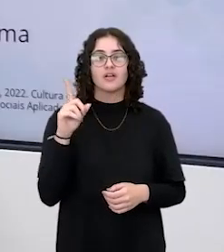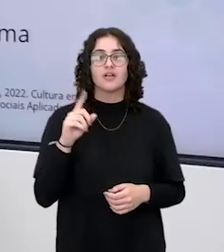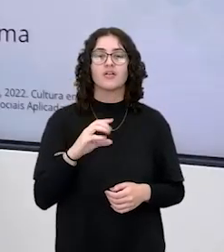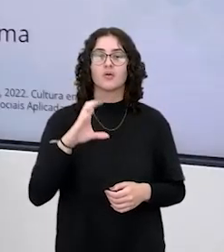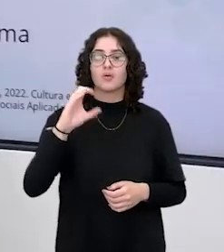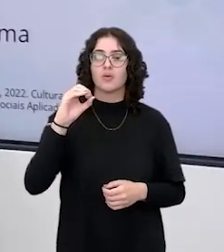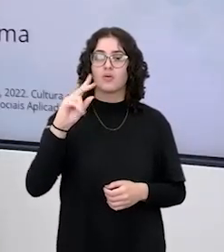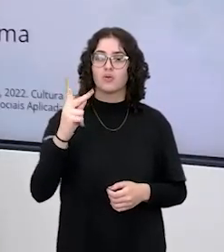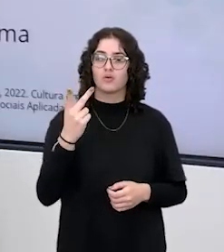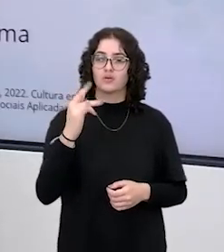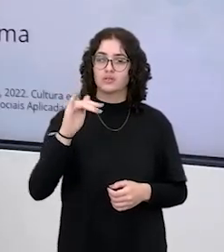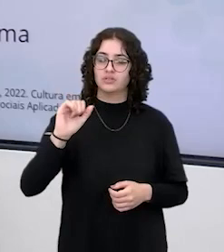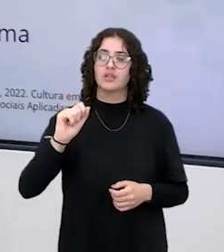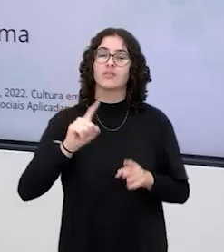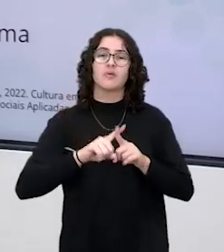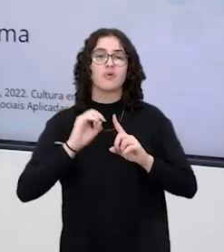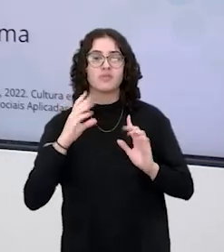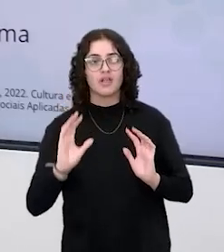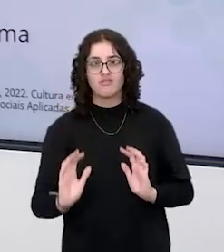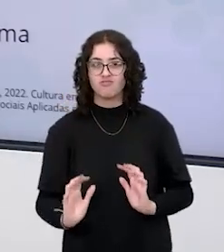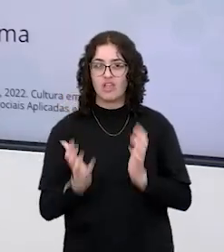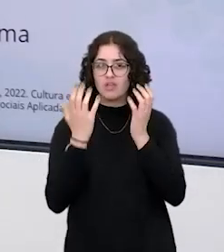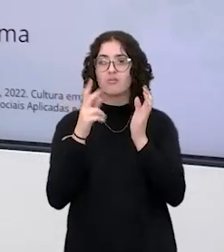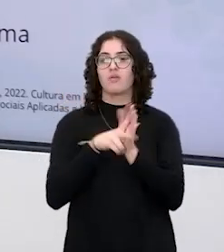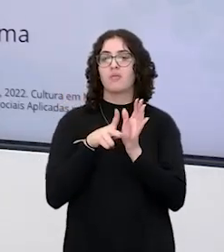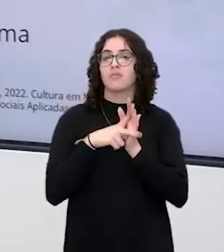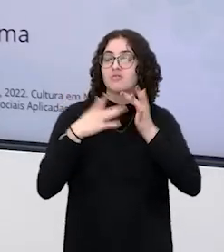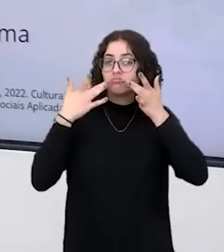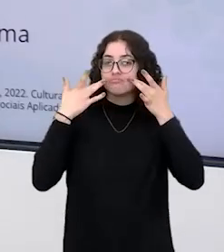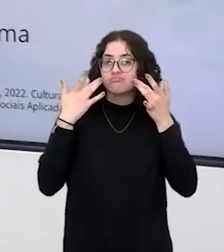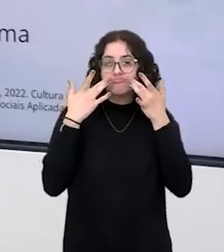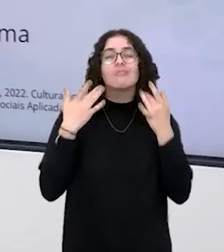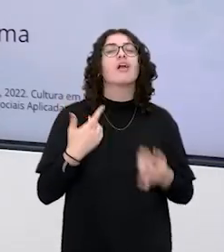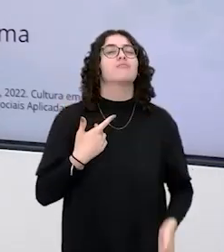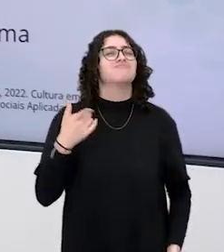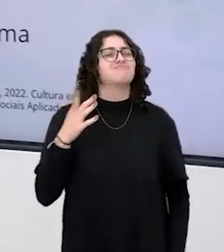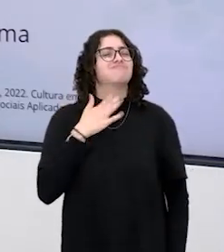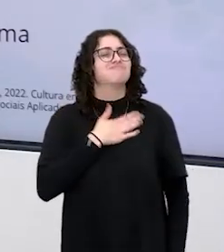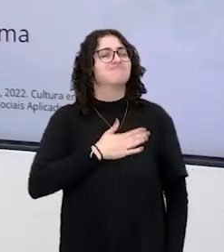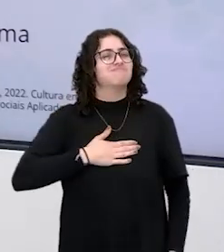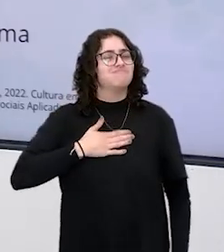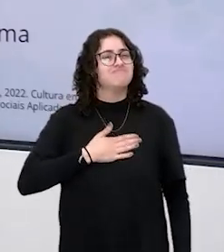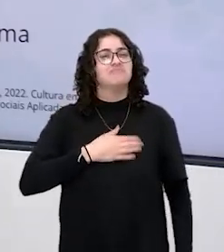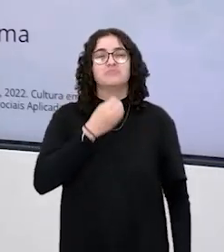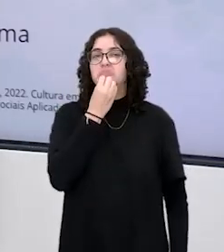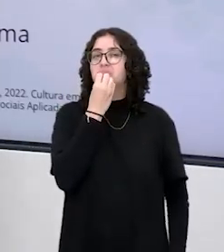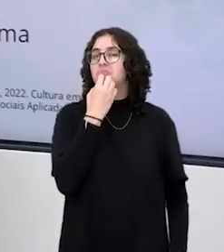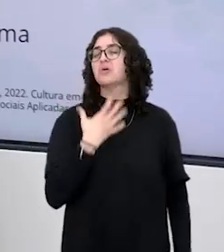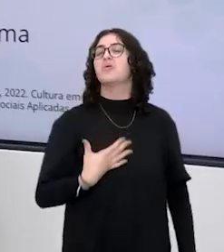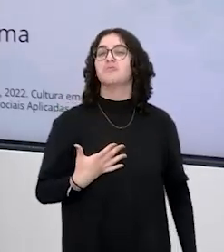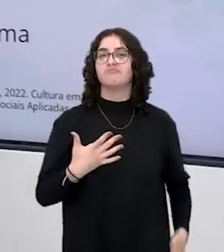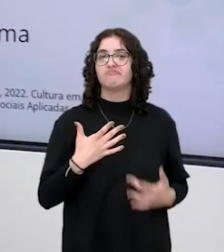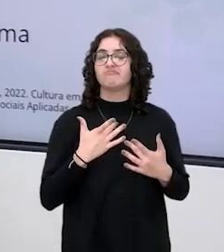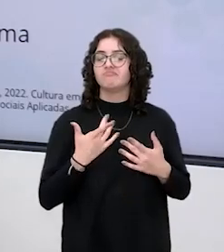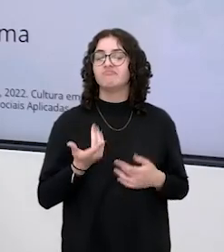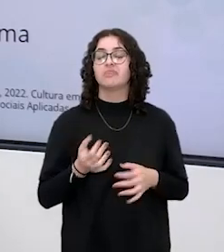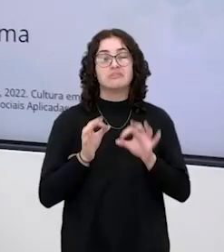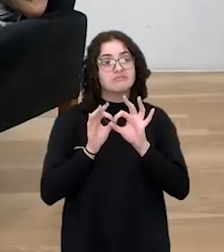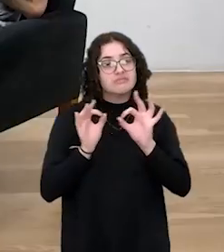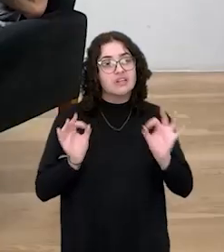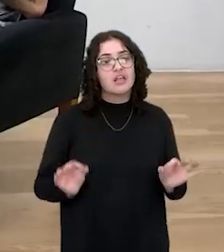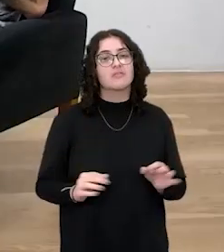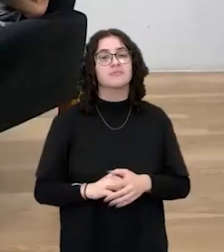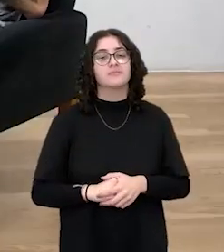Coxia e em outros festivais, só que de teatro. Pessoa super bacana, super legal, né? Nós temos